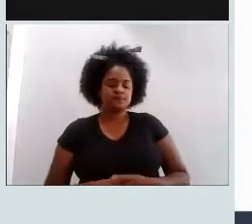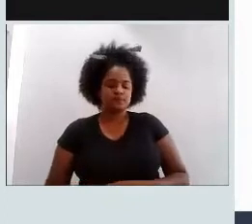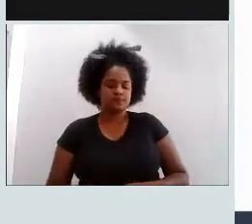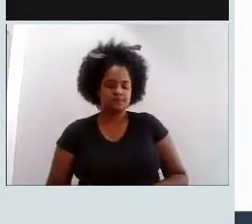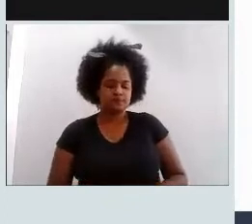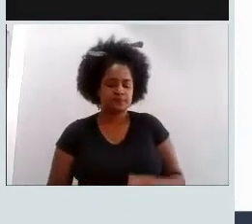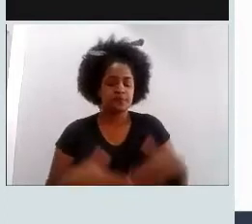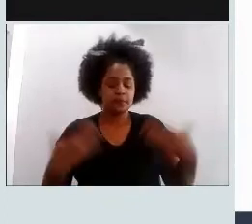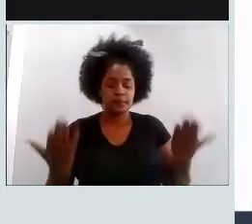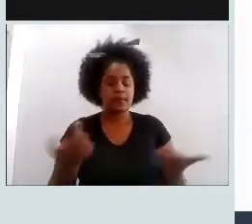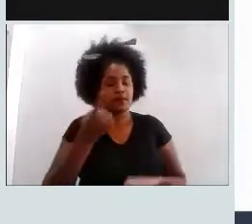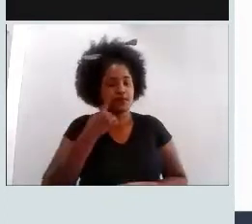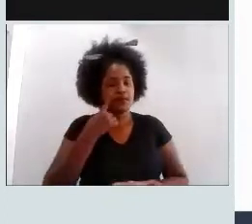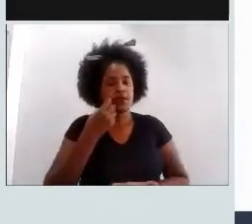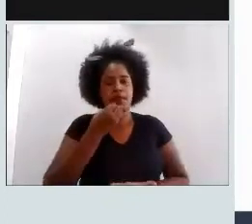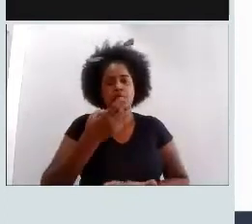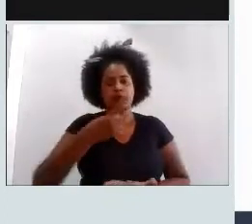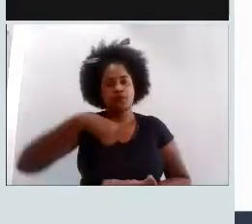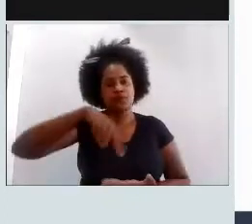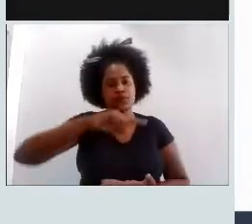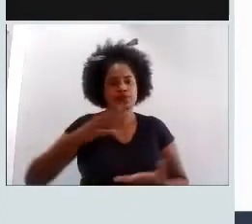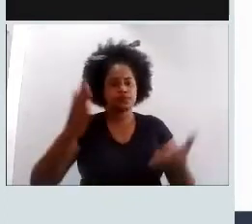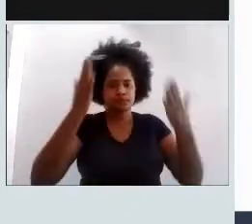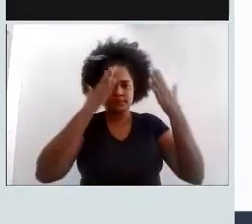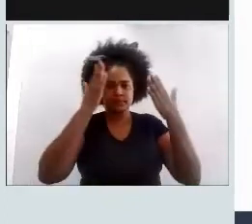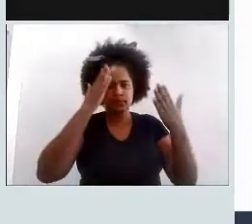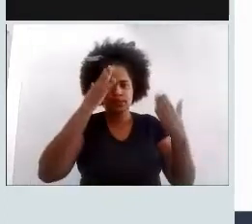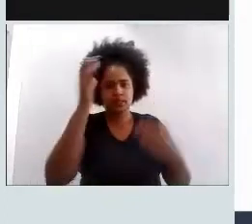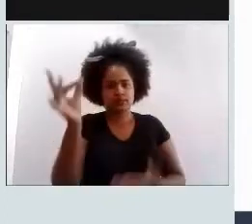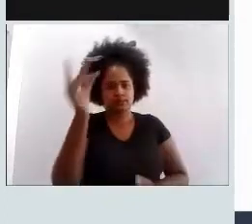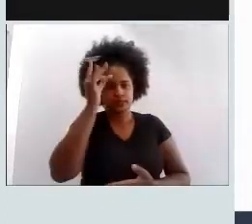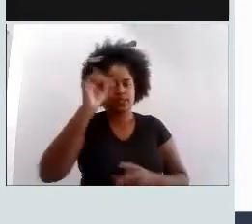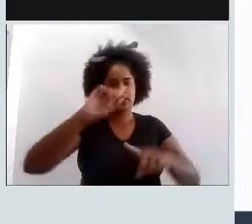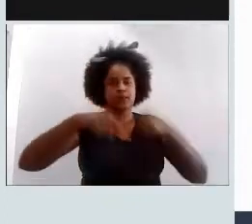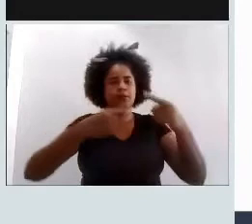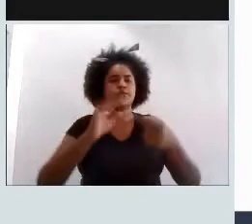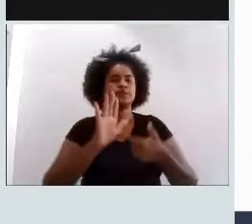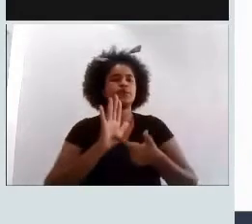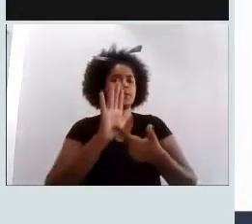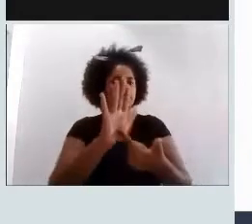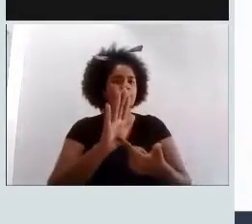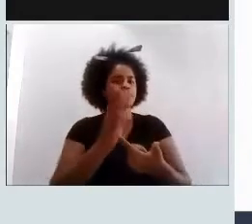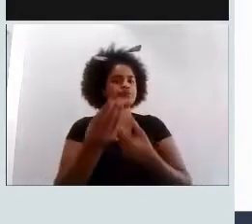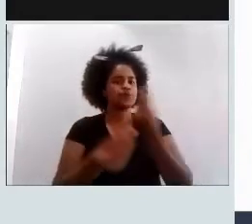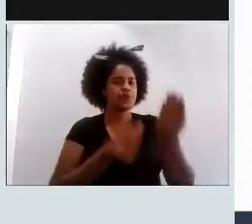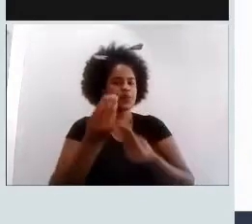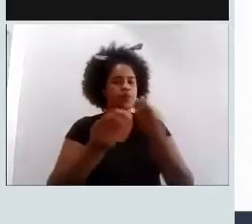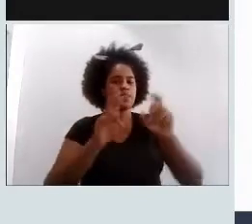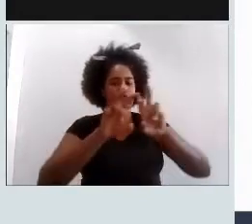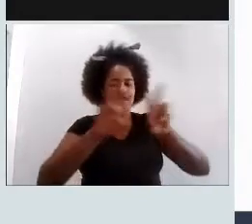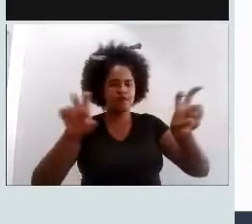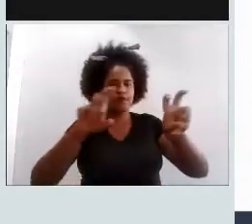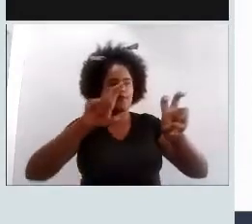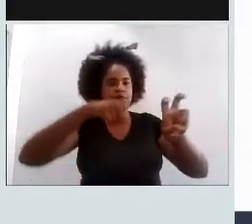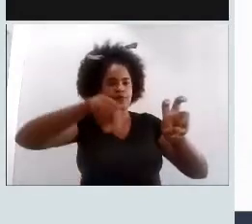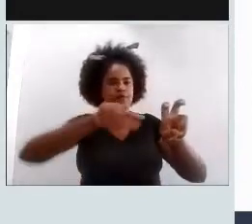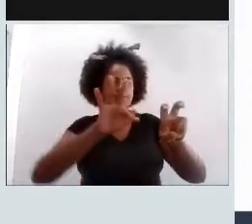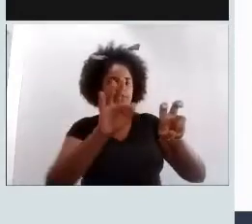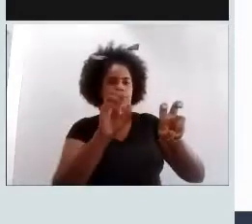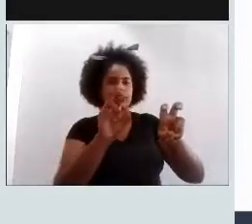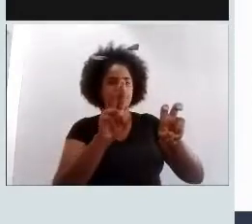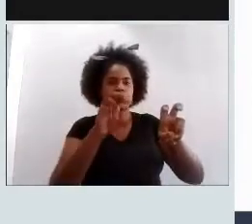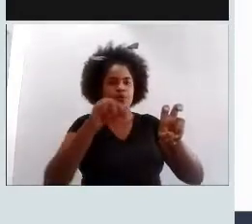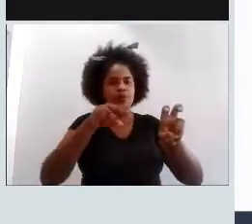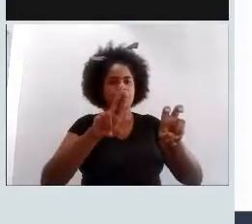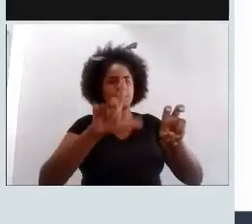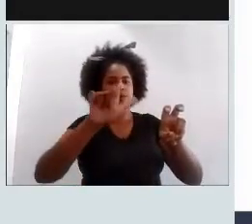Então, é bom vocês terem isso em mente por enquanto. Depois eu vou trazer a forma para vocês verem direitinho como